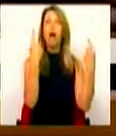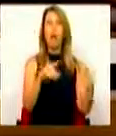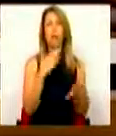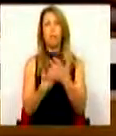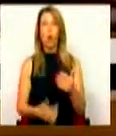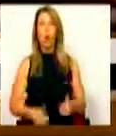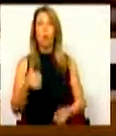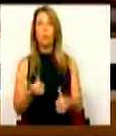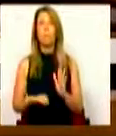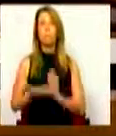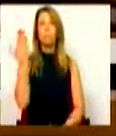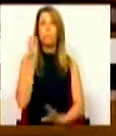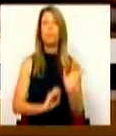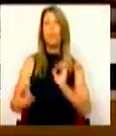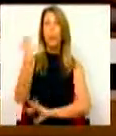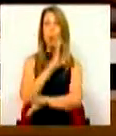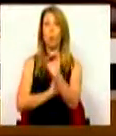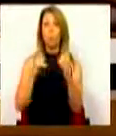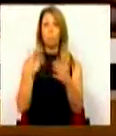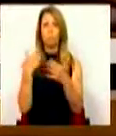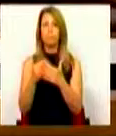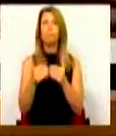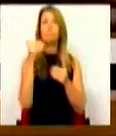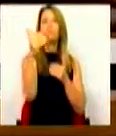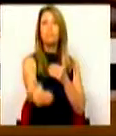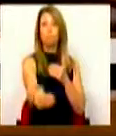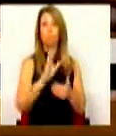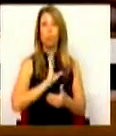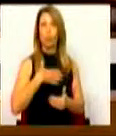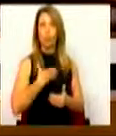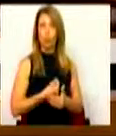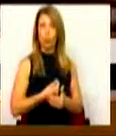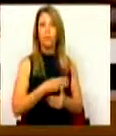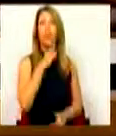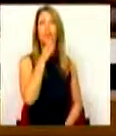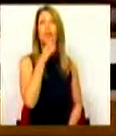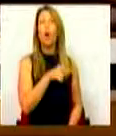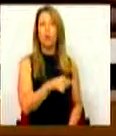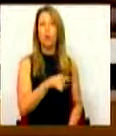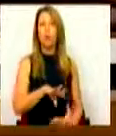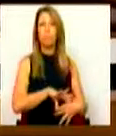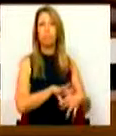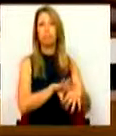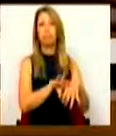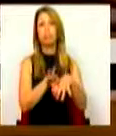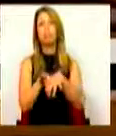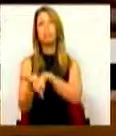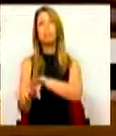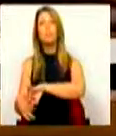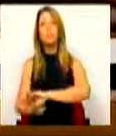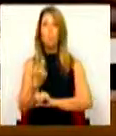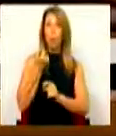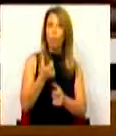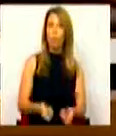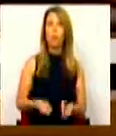da Europa e colocando-a na linha da frente mundial, a ferrovia foi-se degradando e o subinvestimento a que